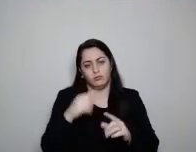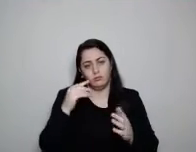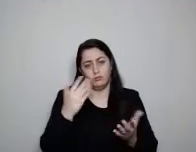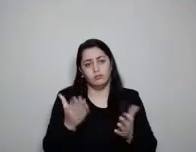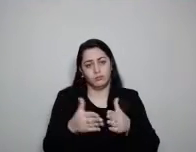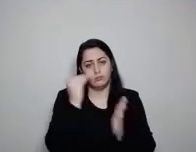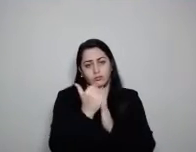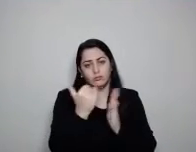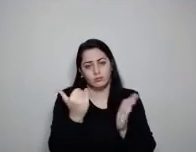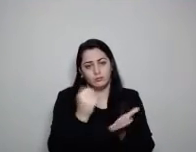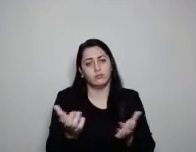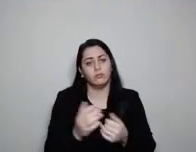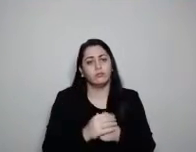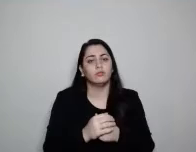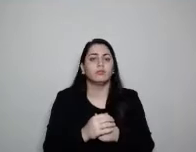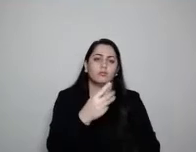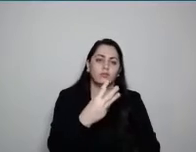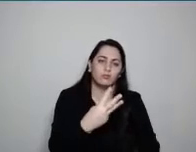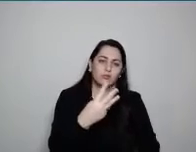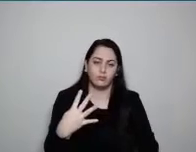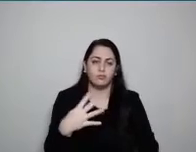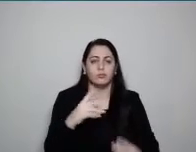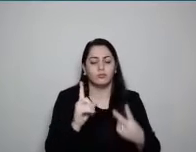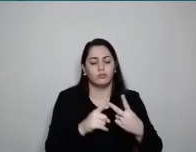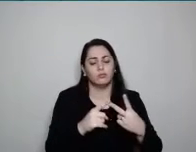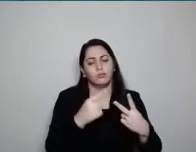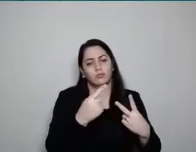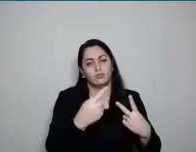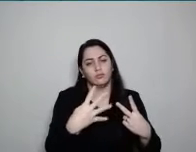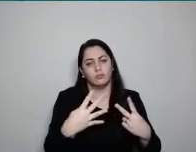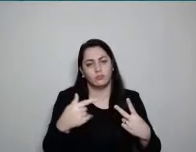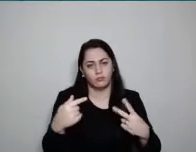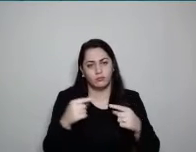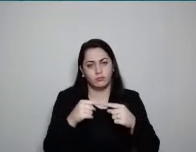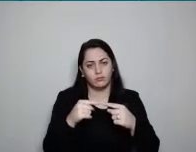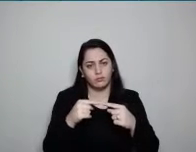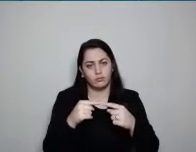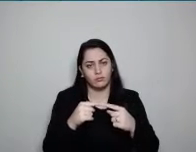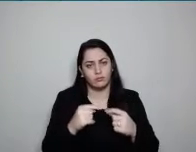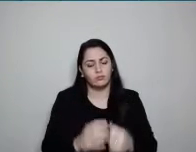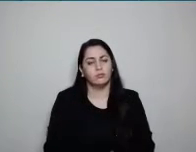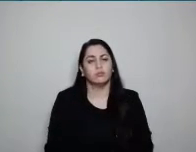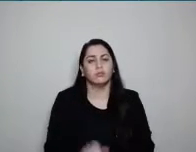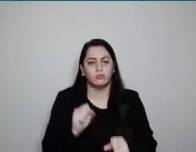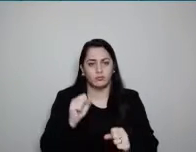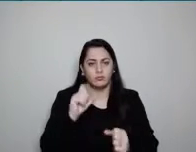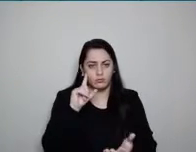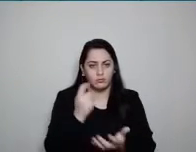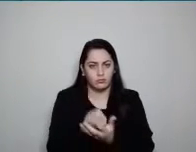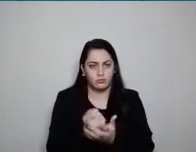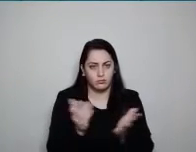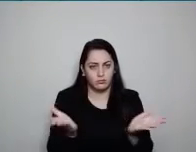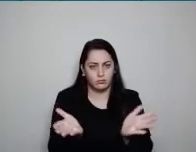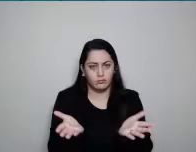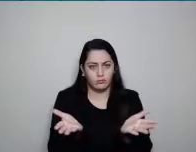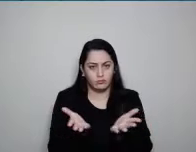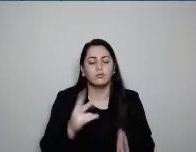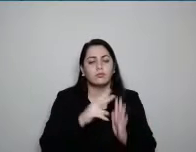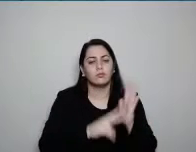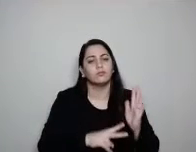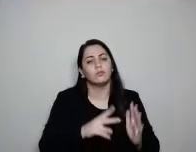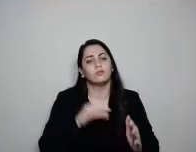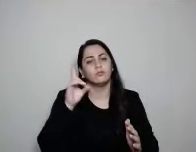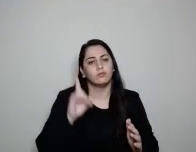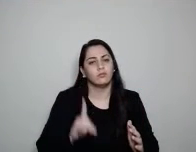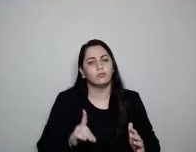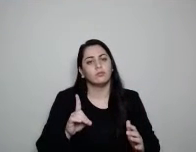134 e 147. Já vai dar a decisão agora? Direito civil, do consumidor